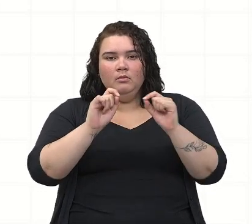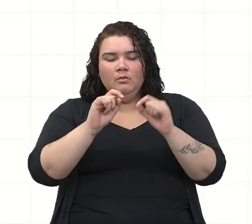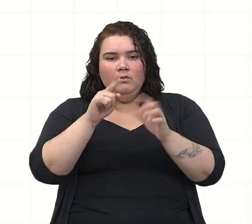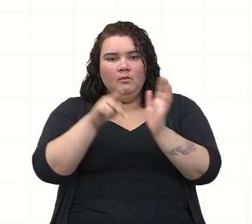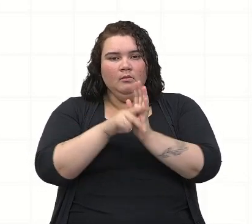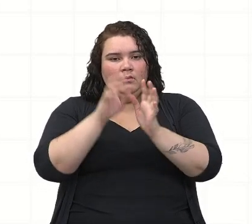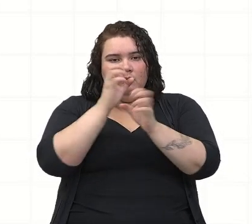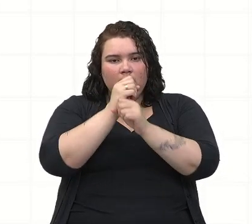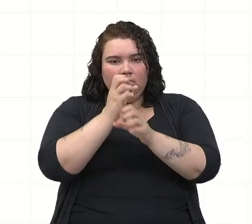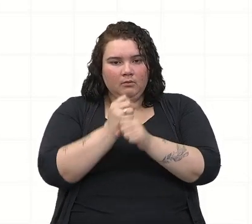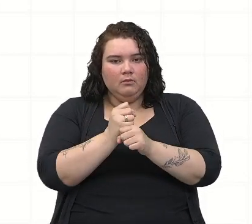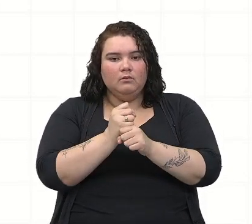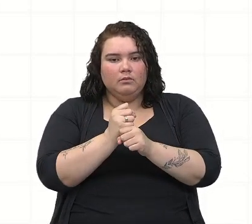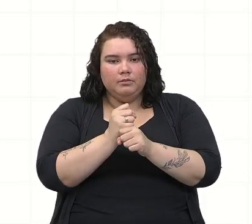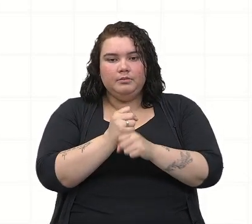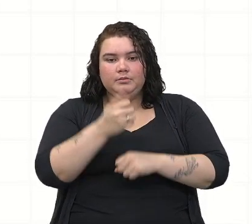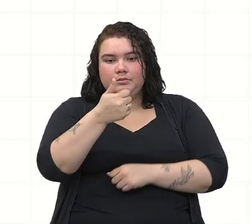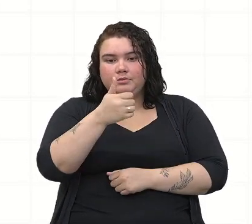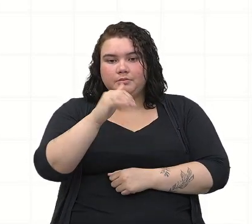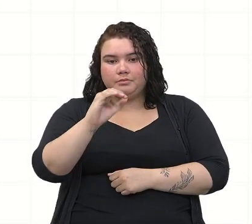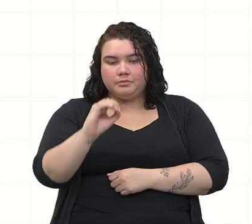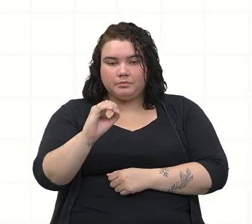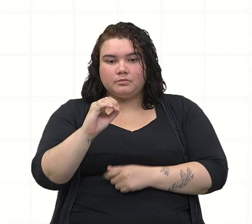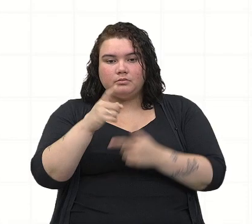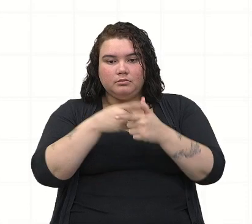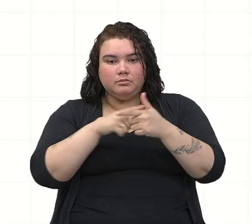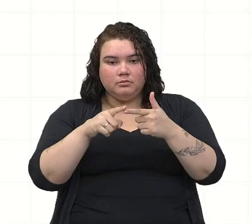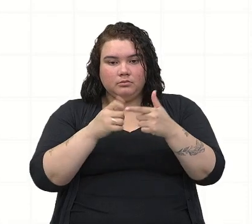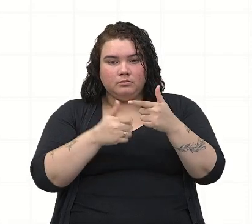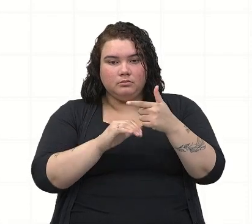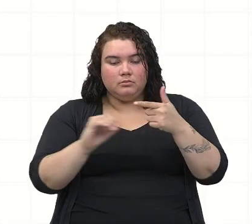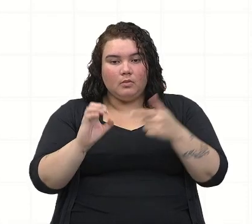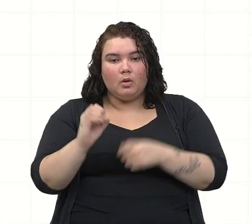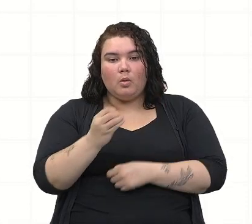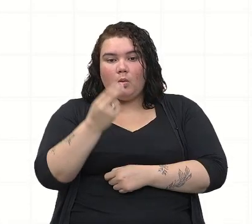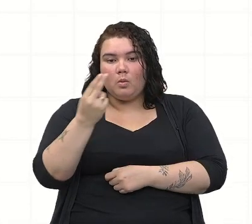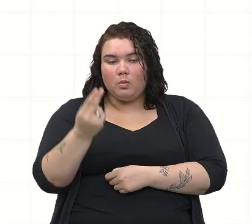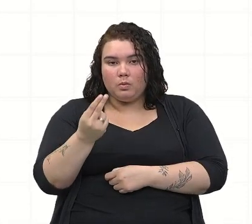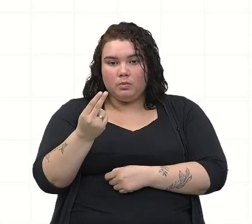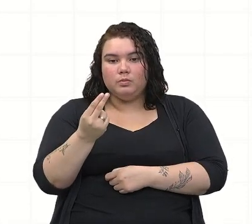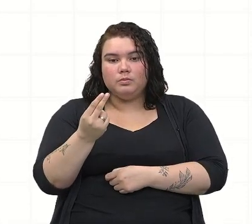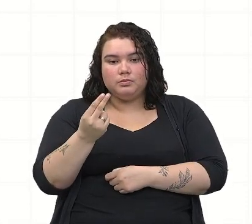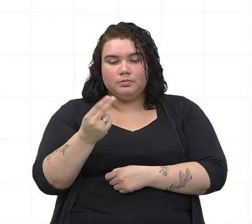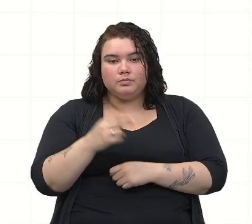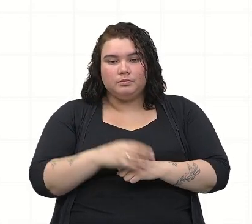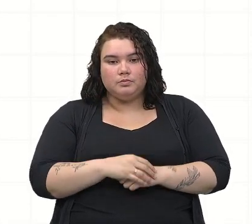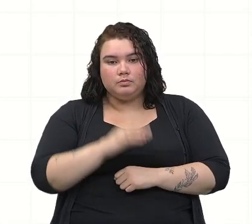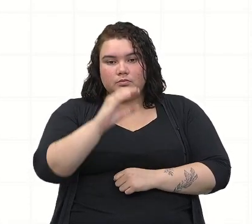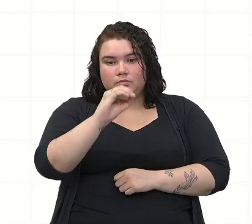nossos cálculos 10 centésimos, né? Ou